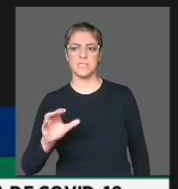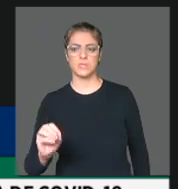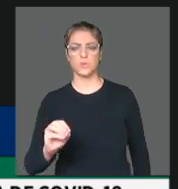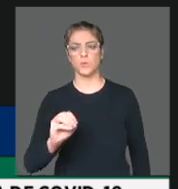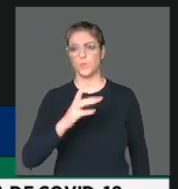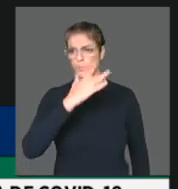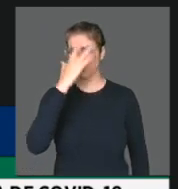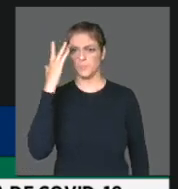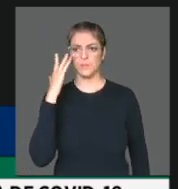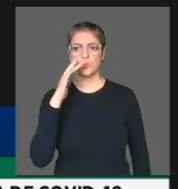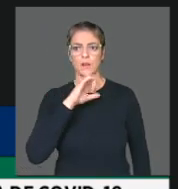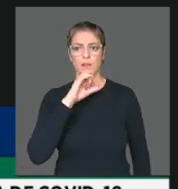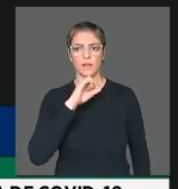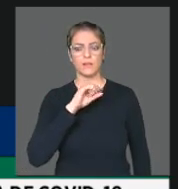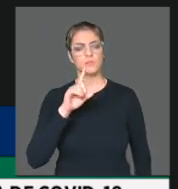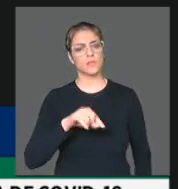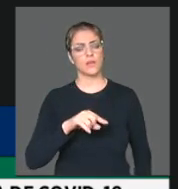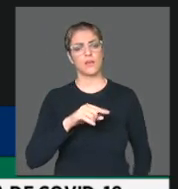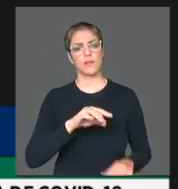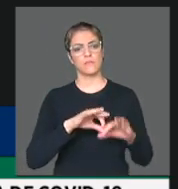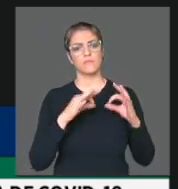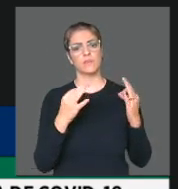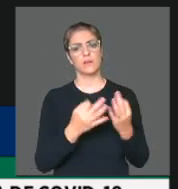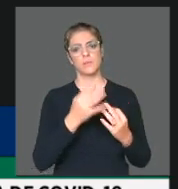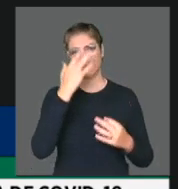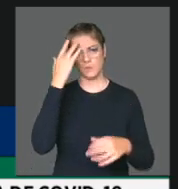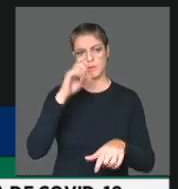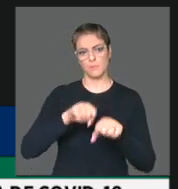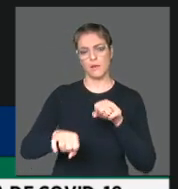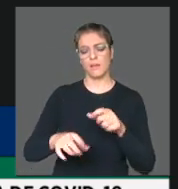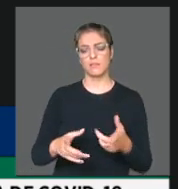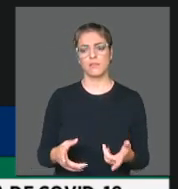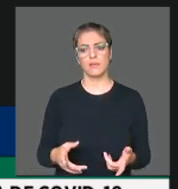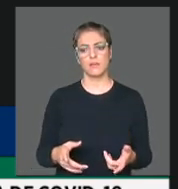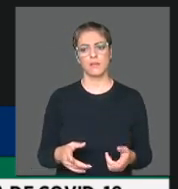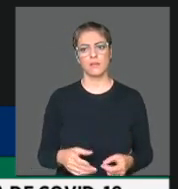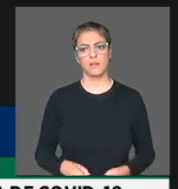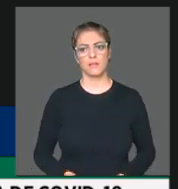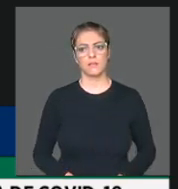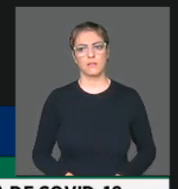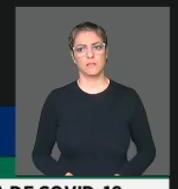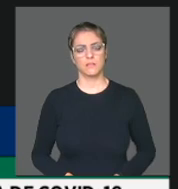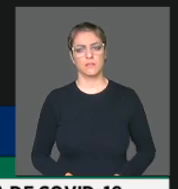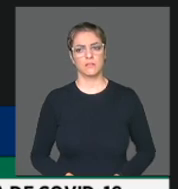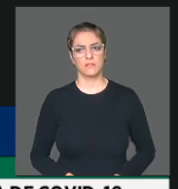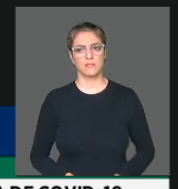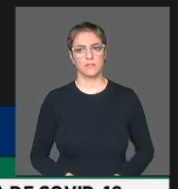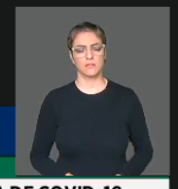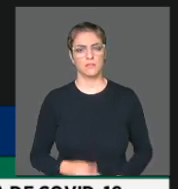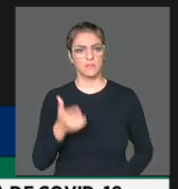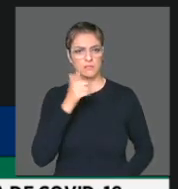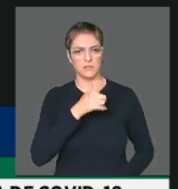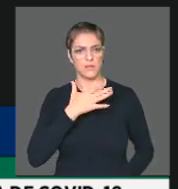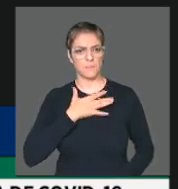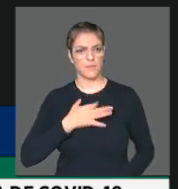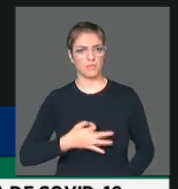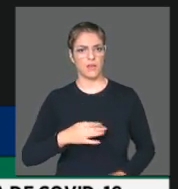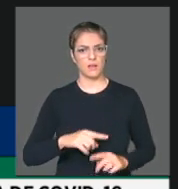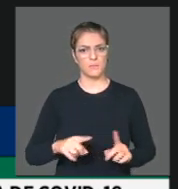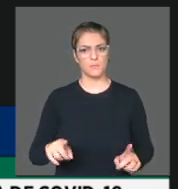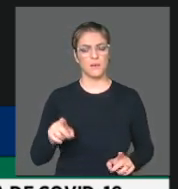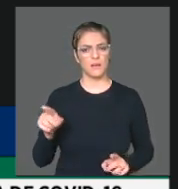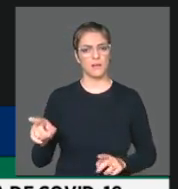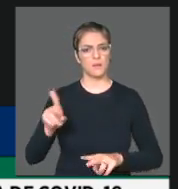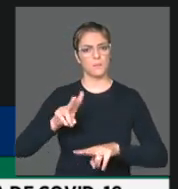eram parentes de matadores, com medalhas sendo entregues a matador que estava preso no momento, respondendo